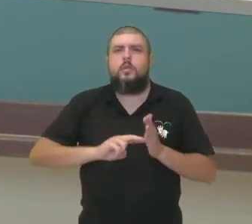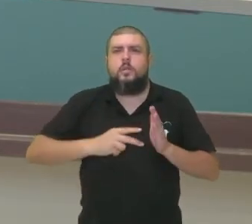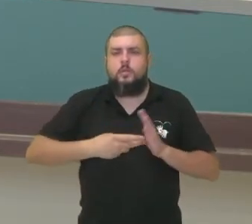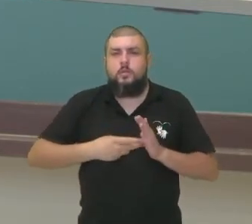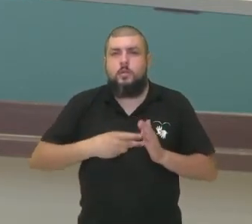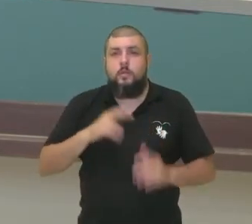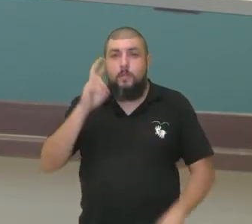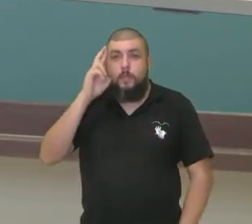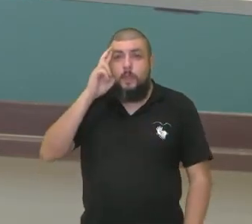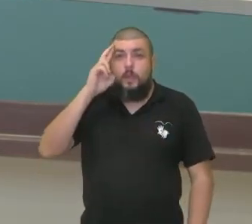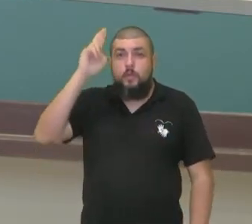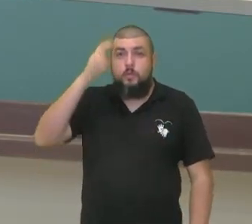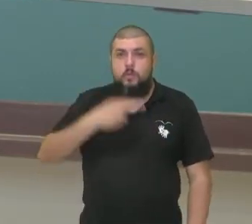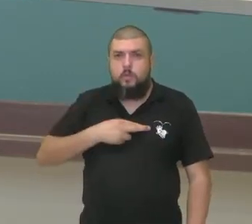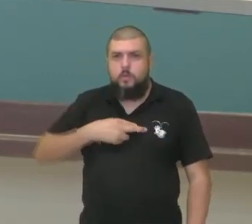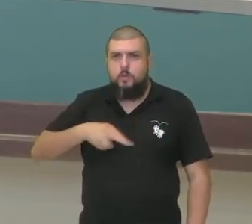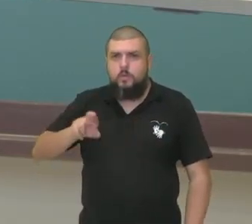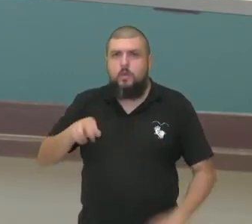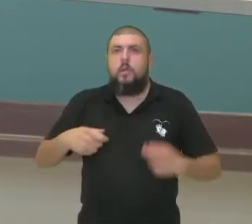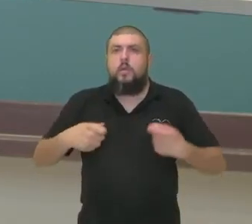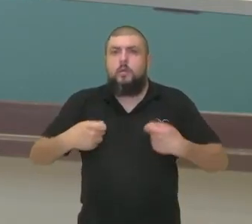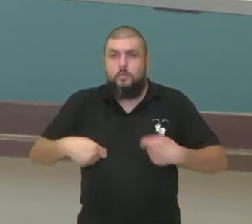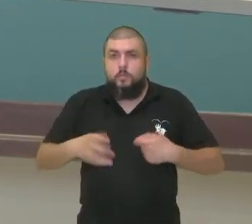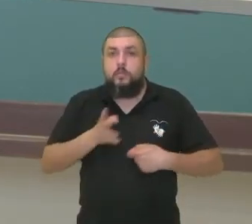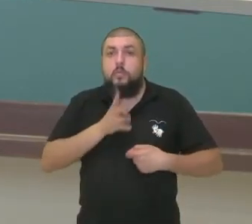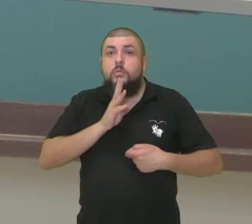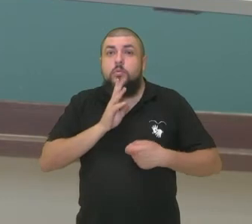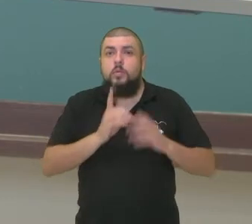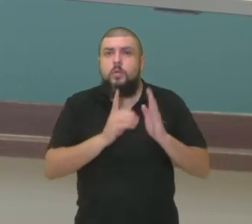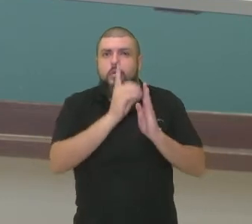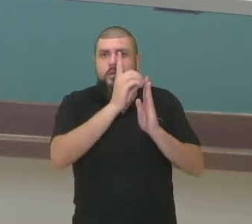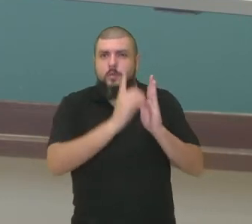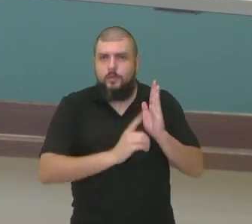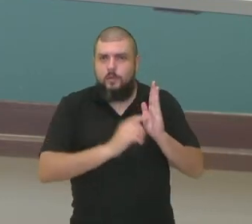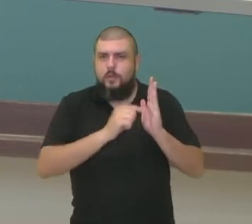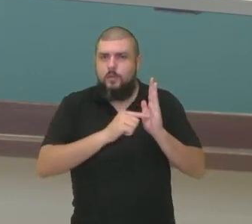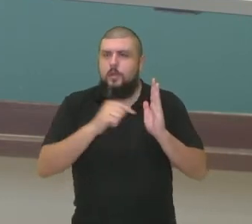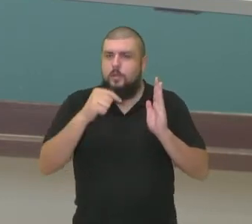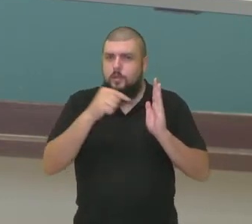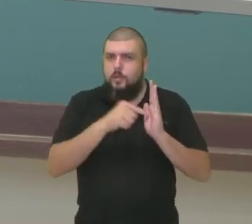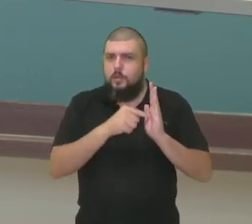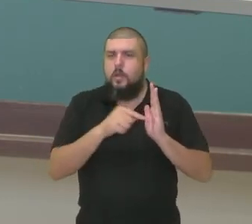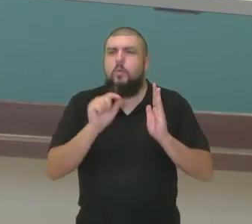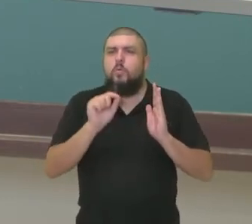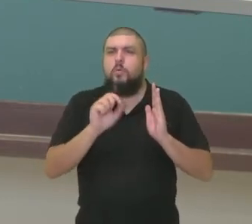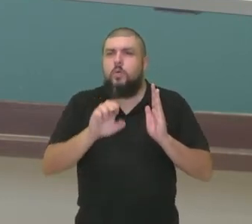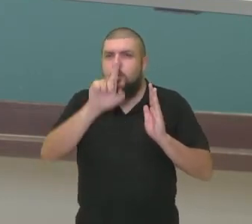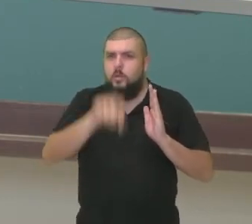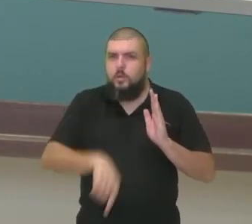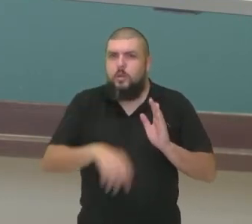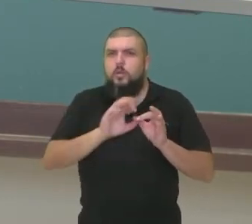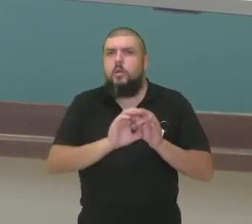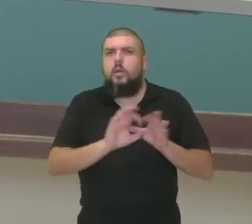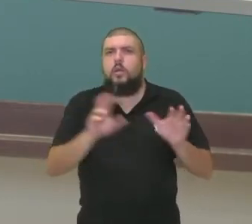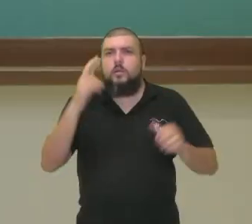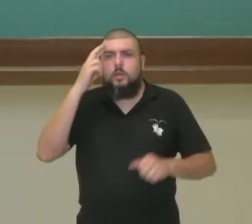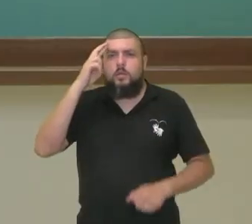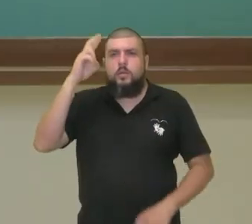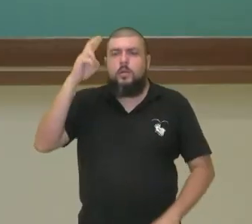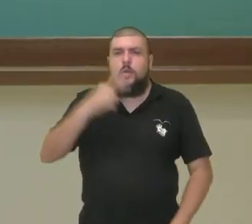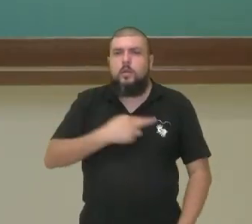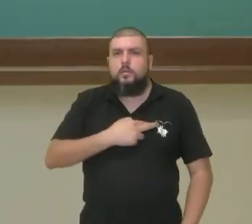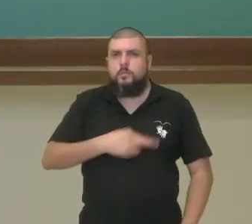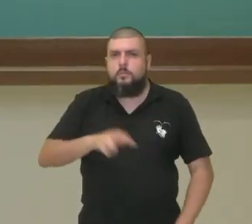deve conhecer a Declaração Universal dos Direitos Humanos, pois é ela que garante inclusive a liberdade religiosa dele. E